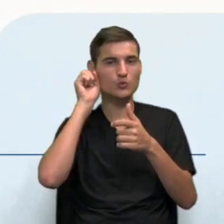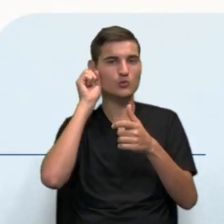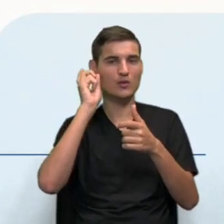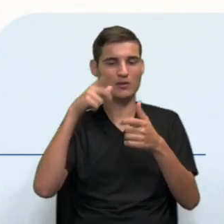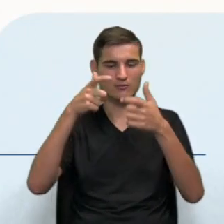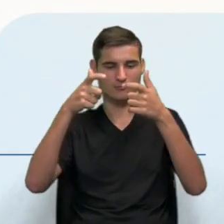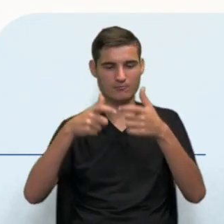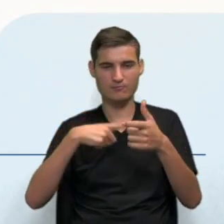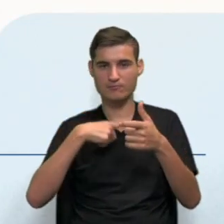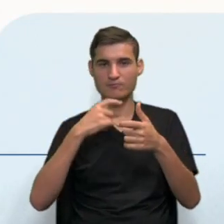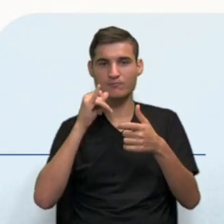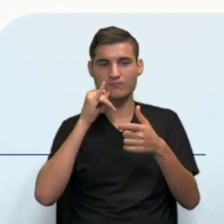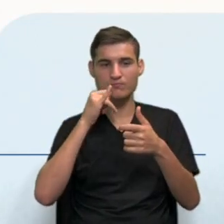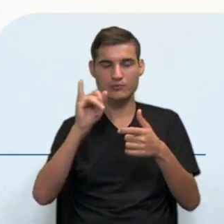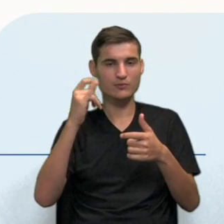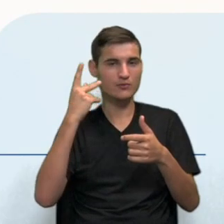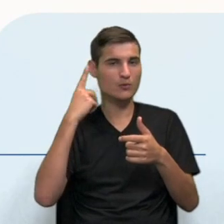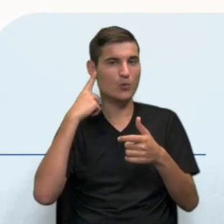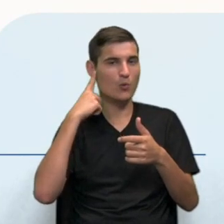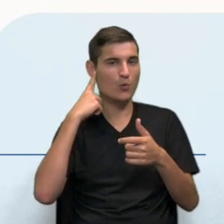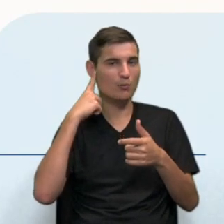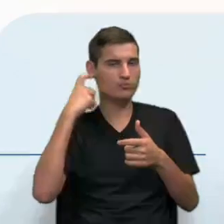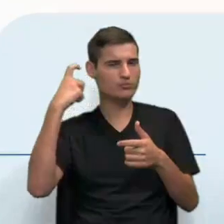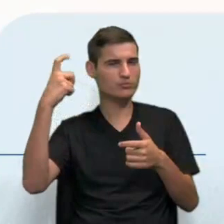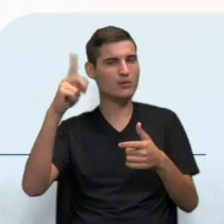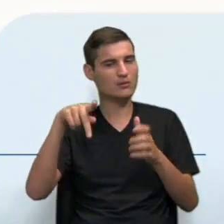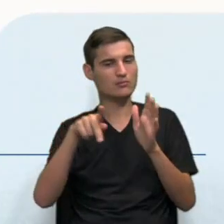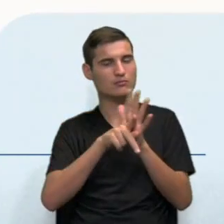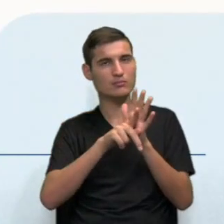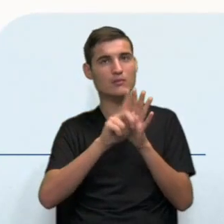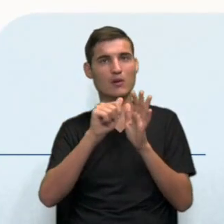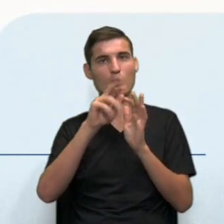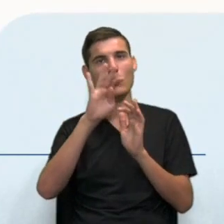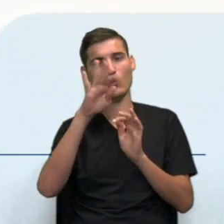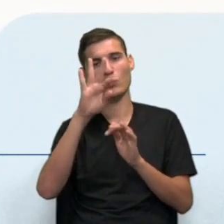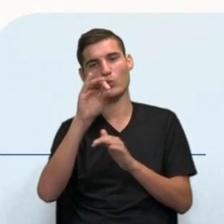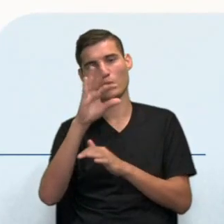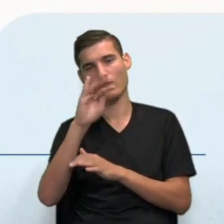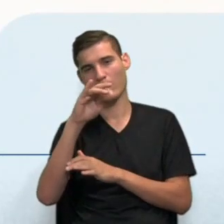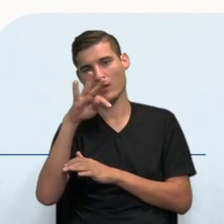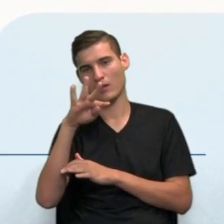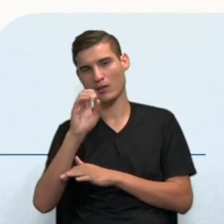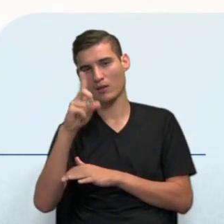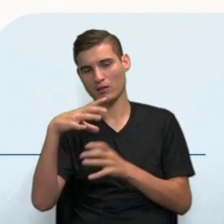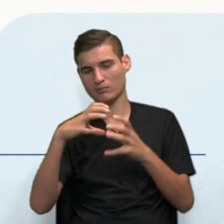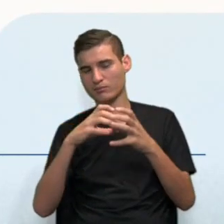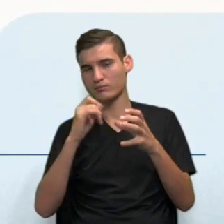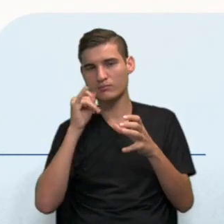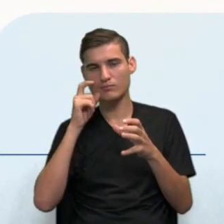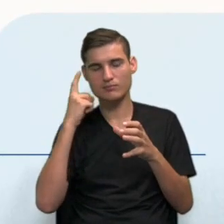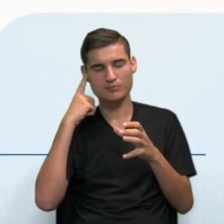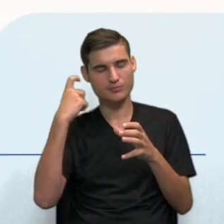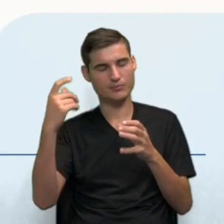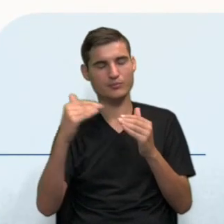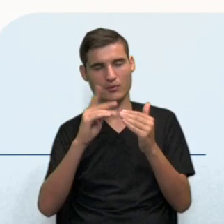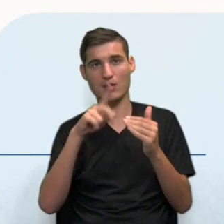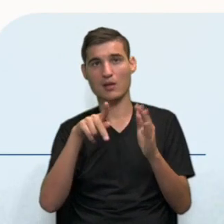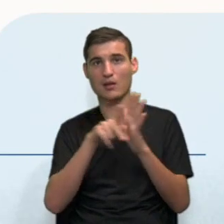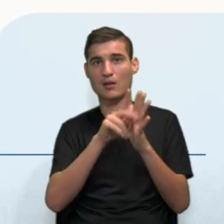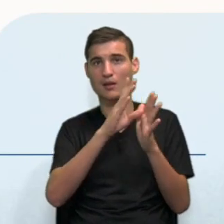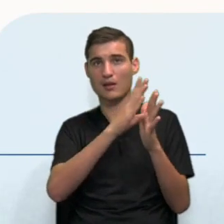onde o sinal vai sair. Transdutor de saída, que é um alto-falante. Então, saiu do receptor,